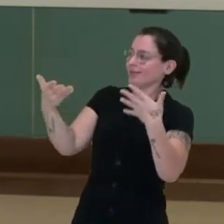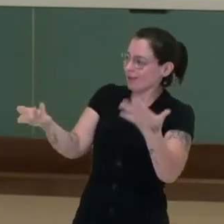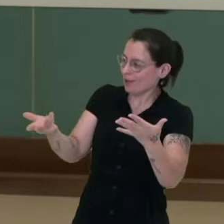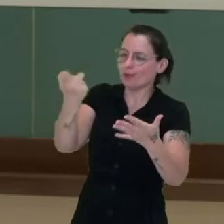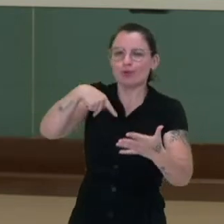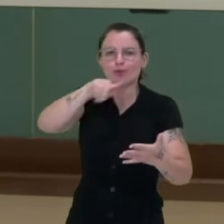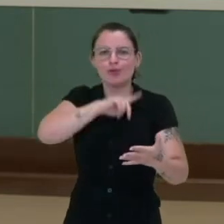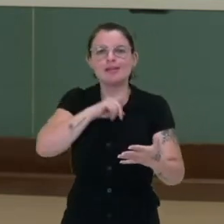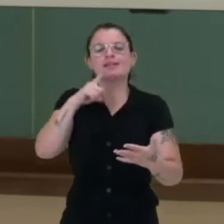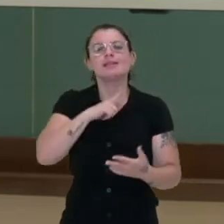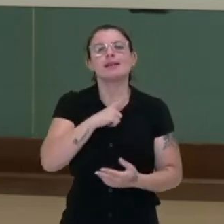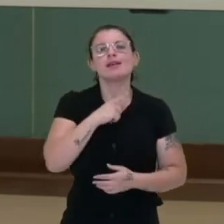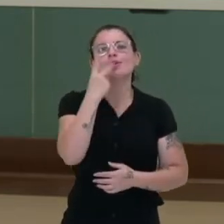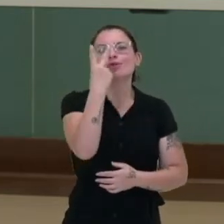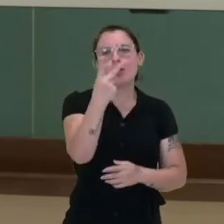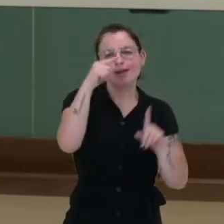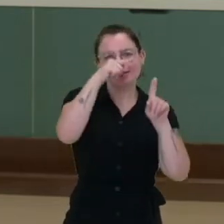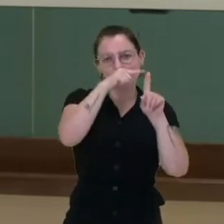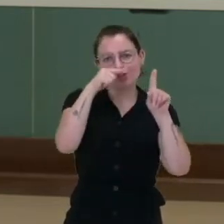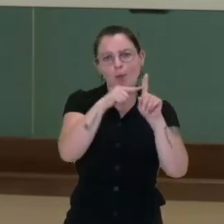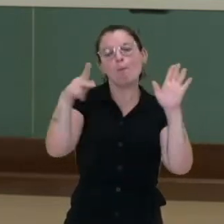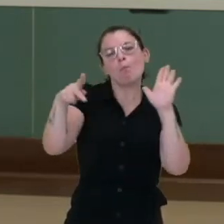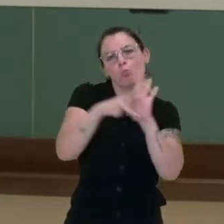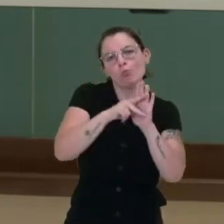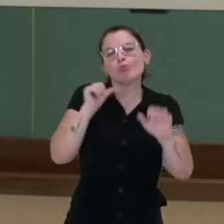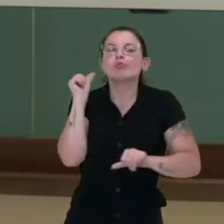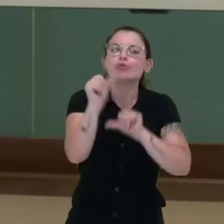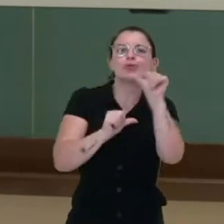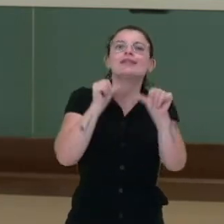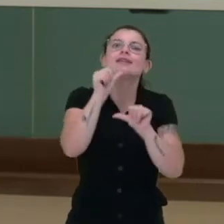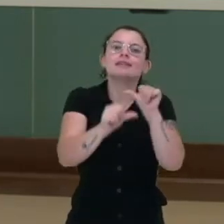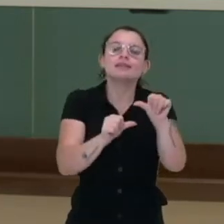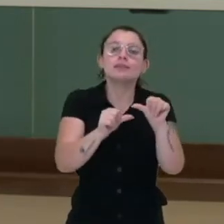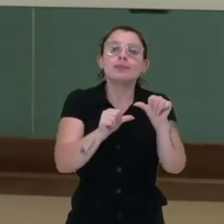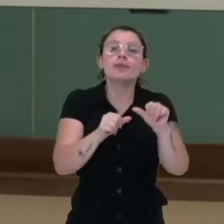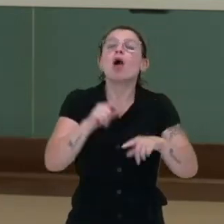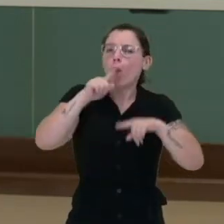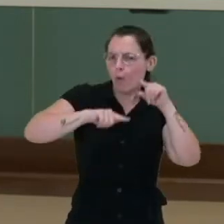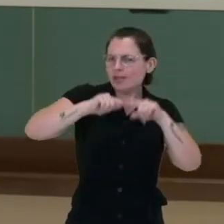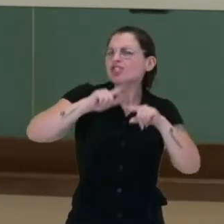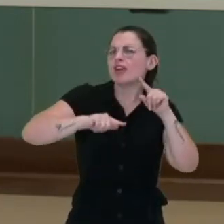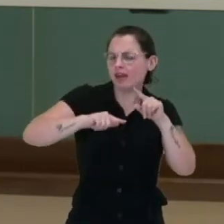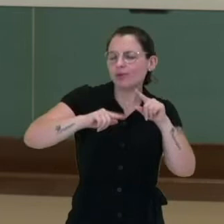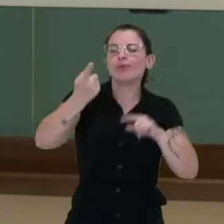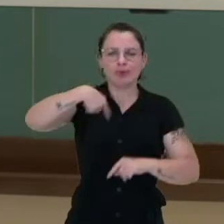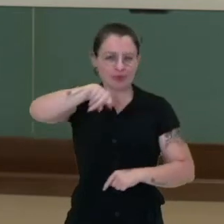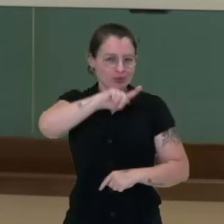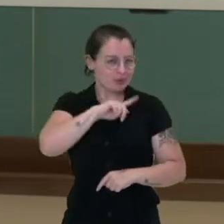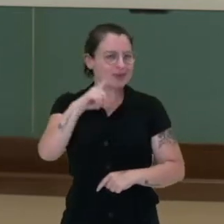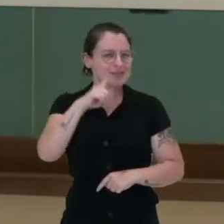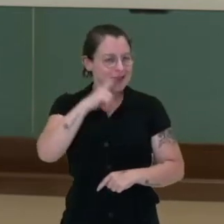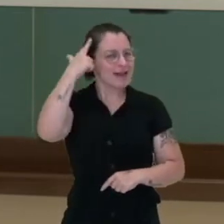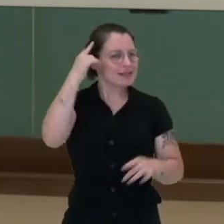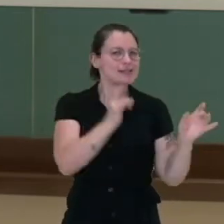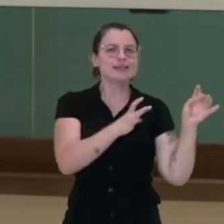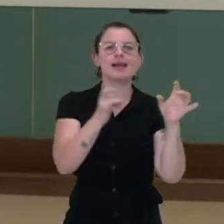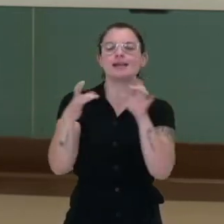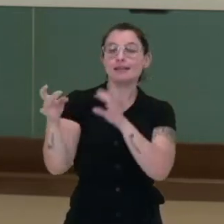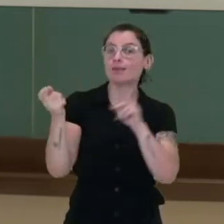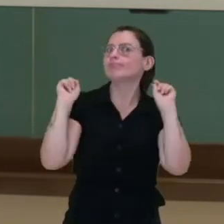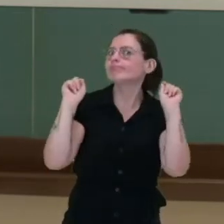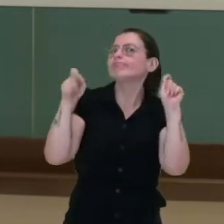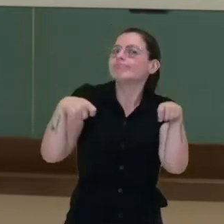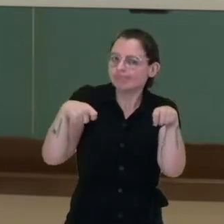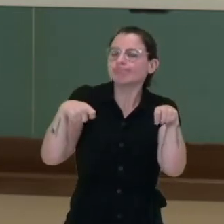dois tipos de transformações. Então, os objetos que nós temos no nosso dia a dia, eles